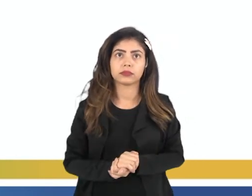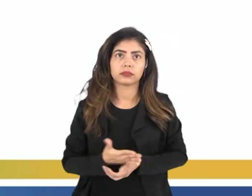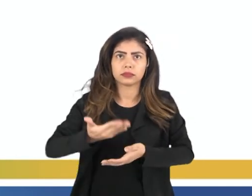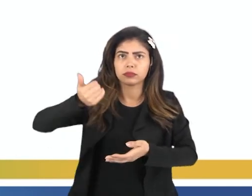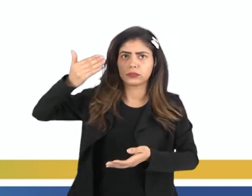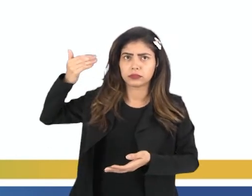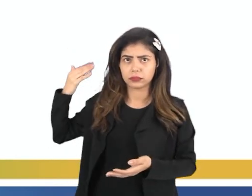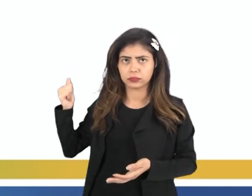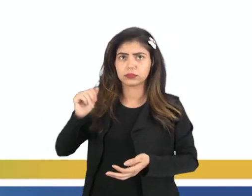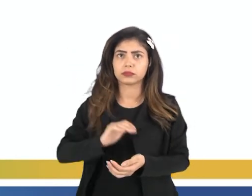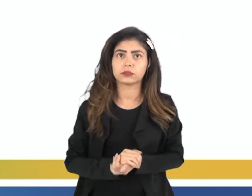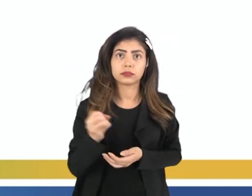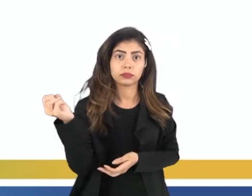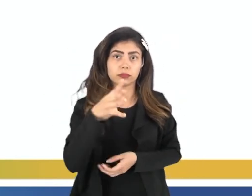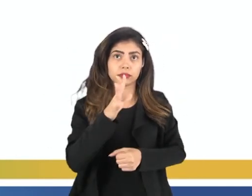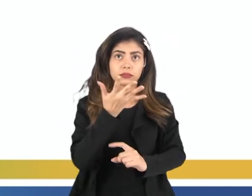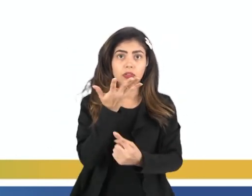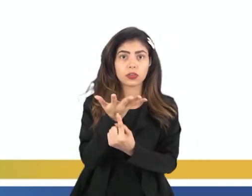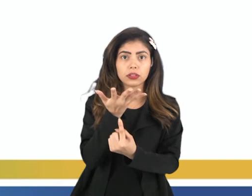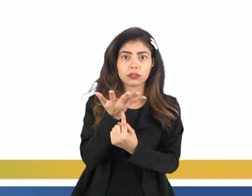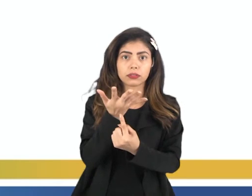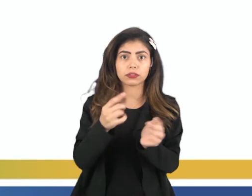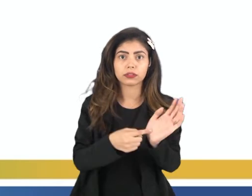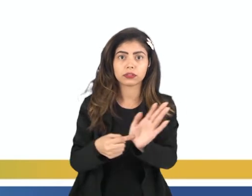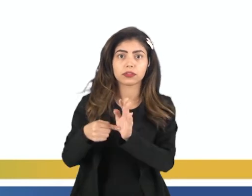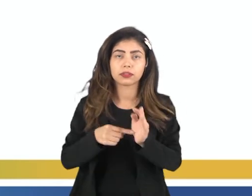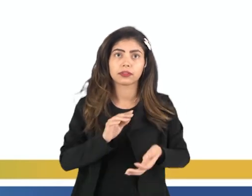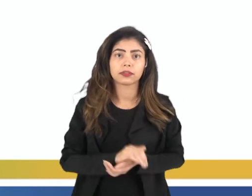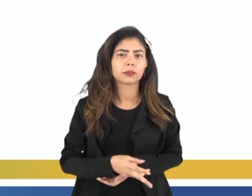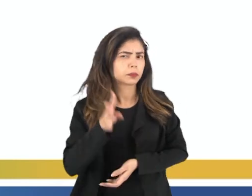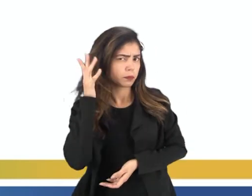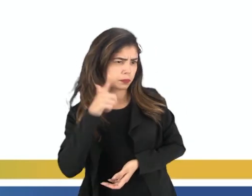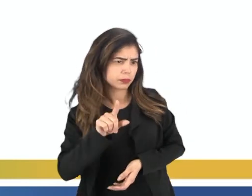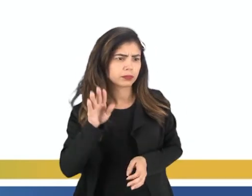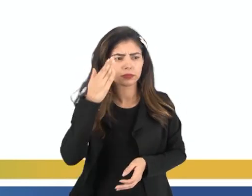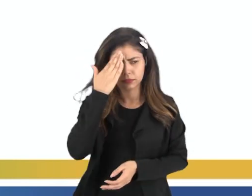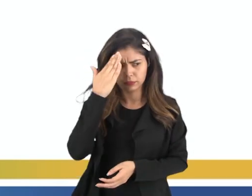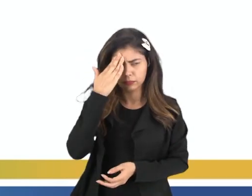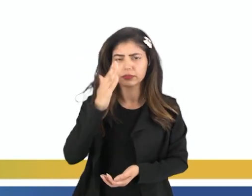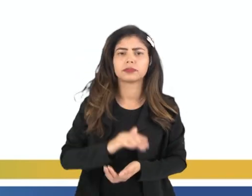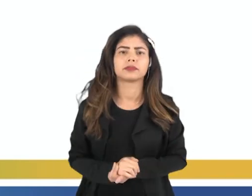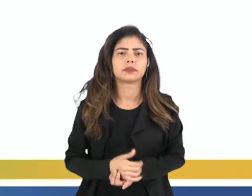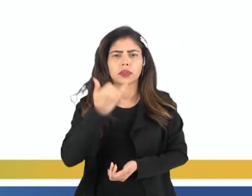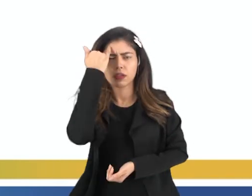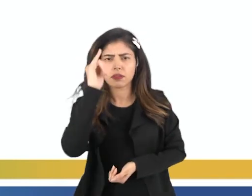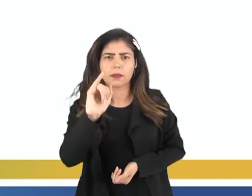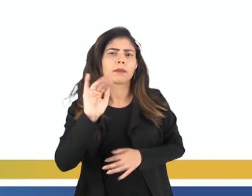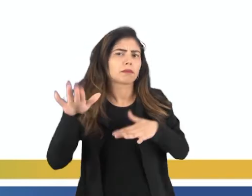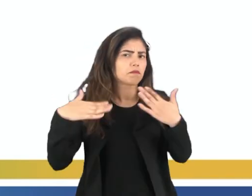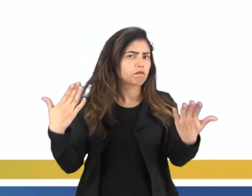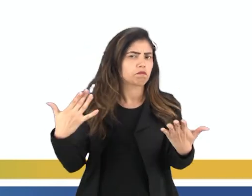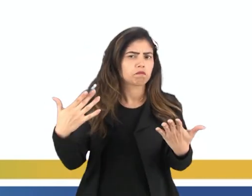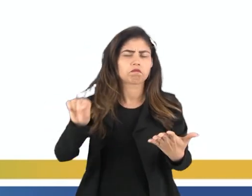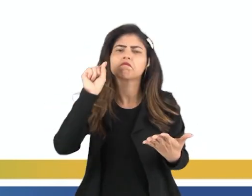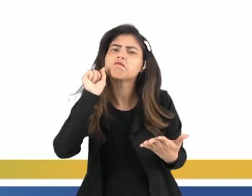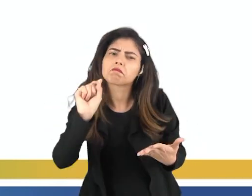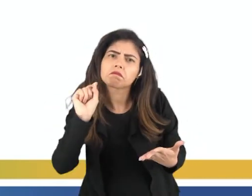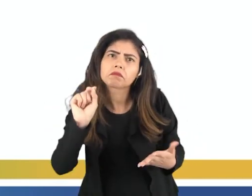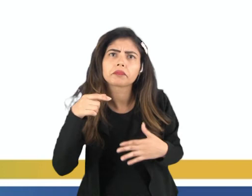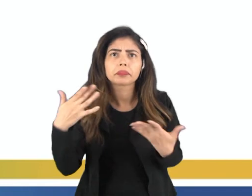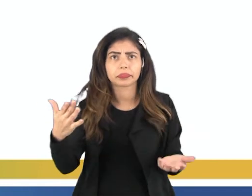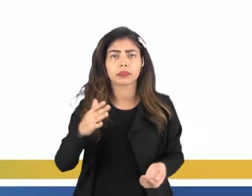ônibus por ônibus novos com Wi-Fi. E aí, conseguiu entender essa ideia aí do que